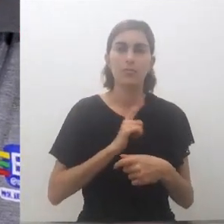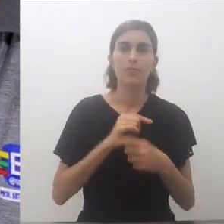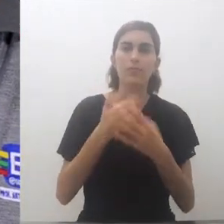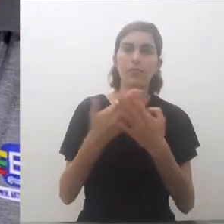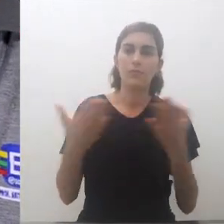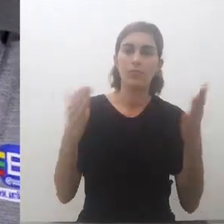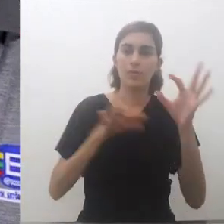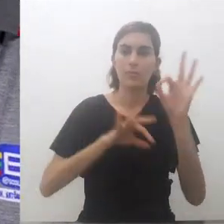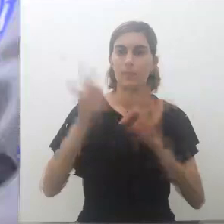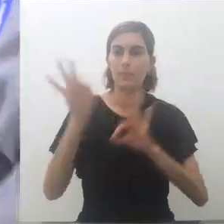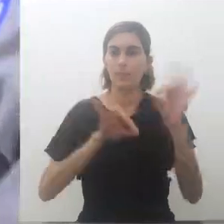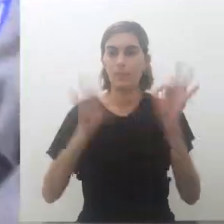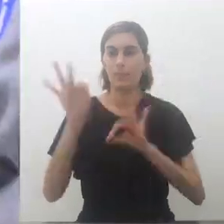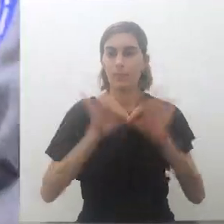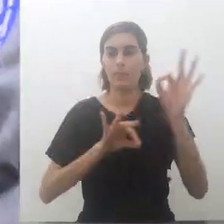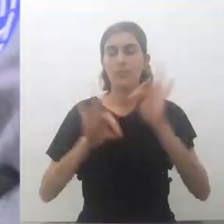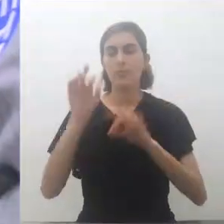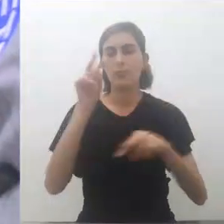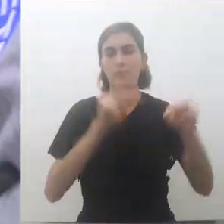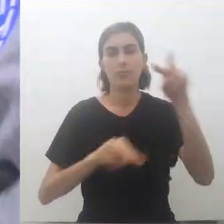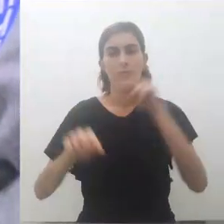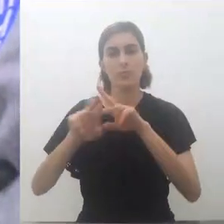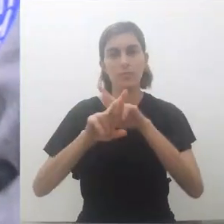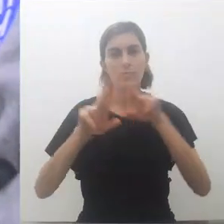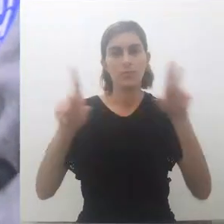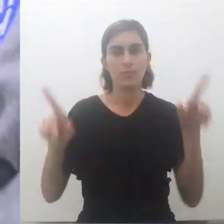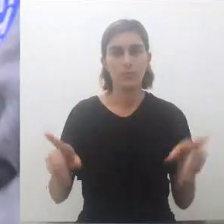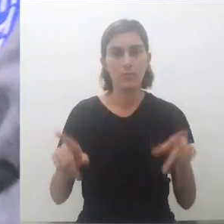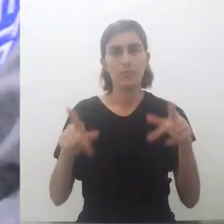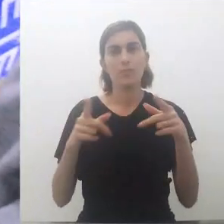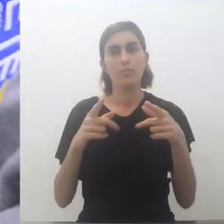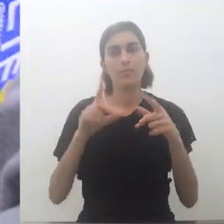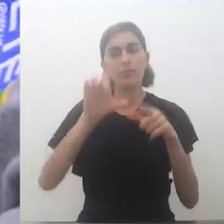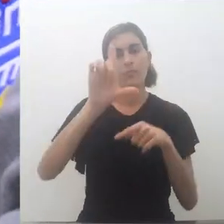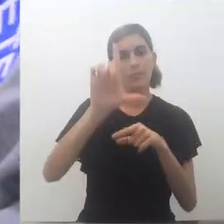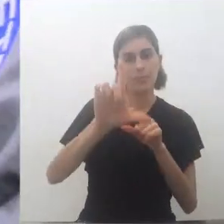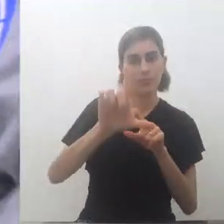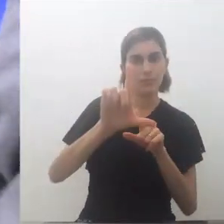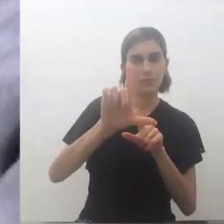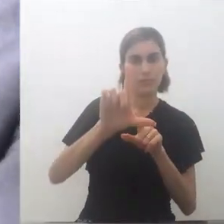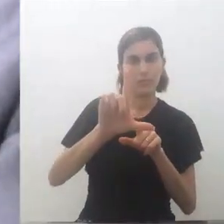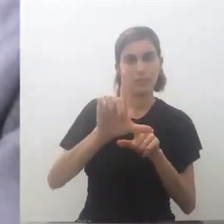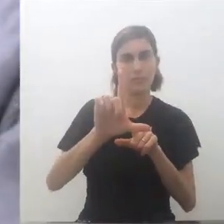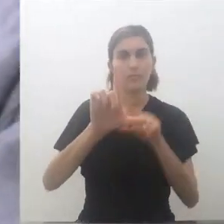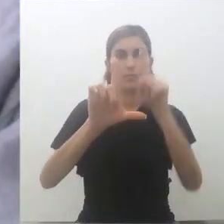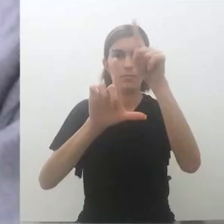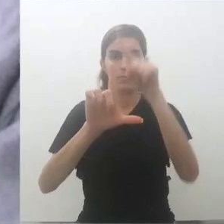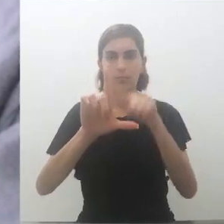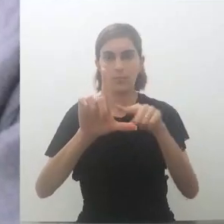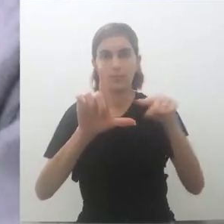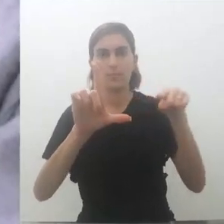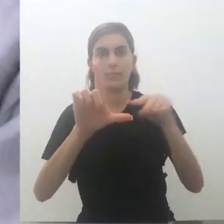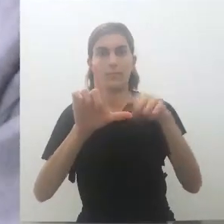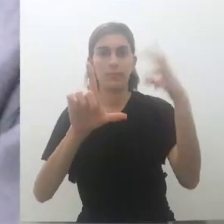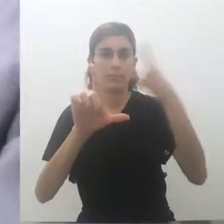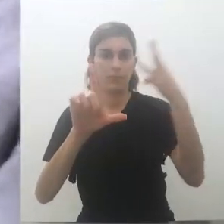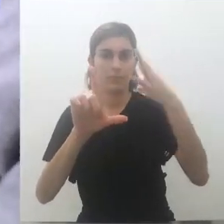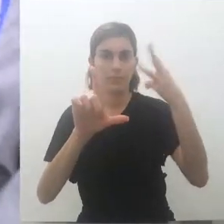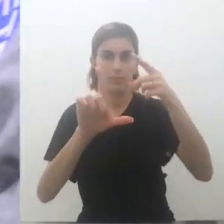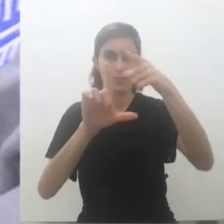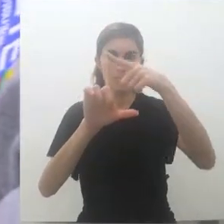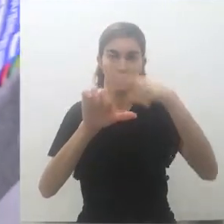construir arranjos visuais diferentes, em forma de L, essa terceira composição aqui no meio